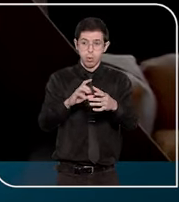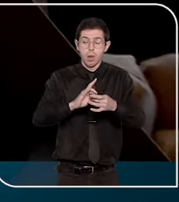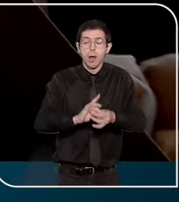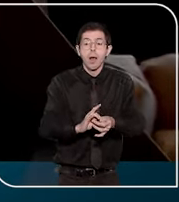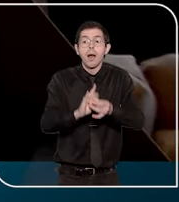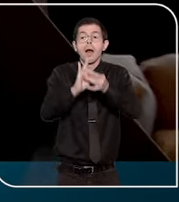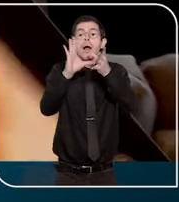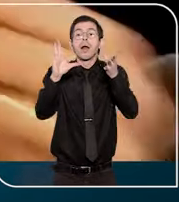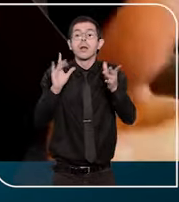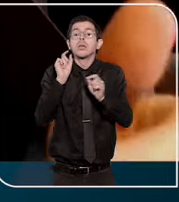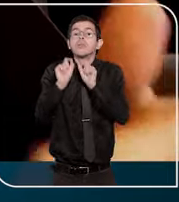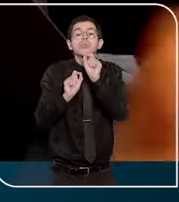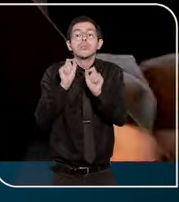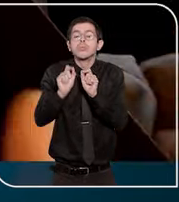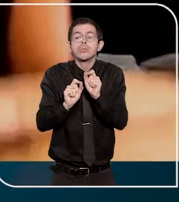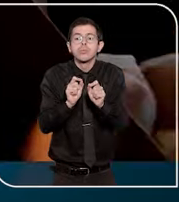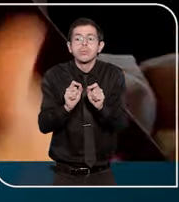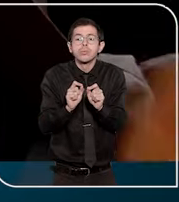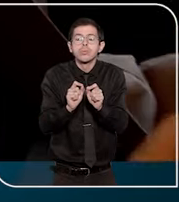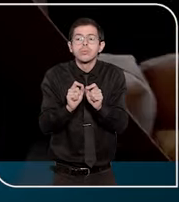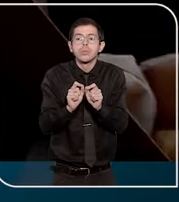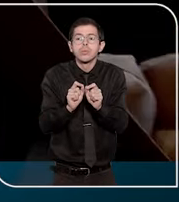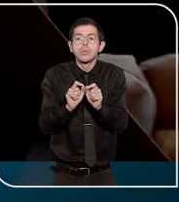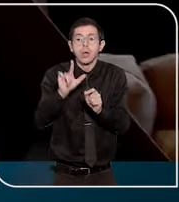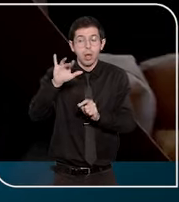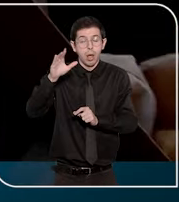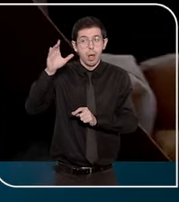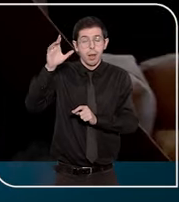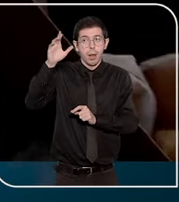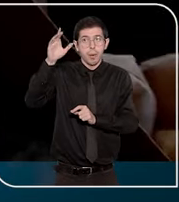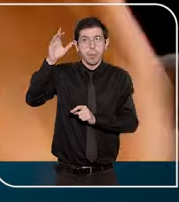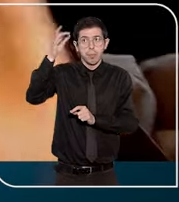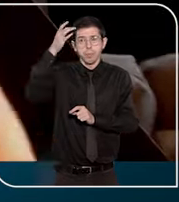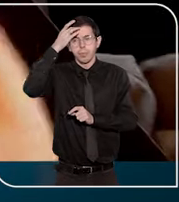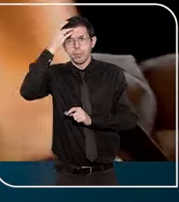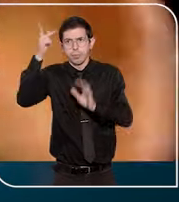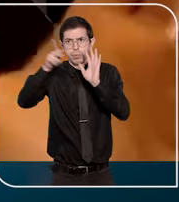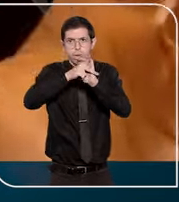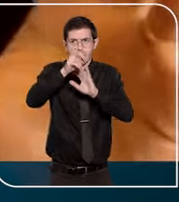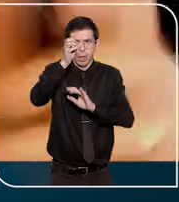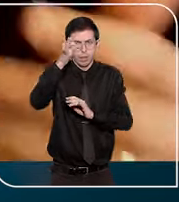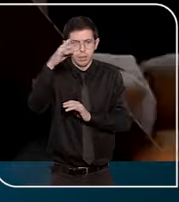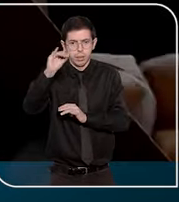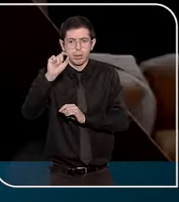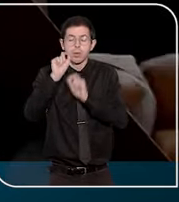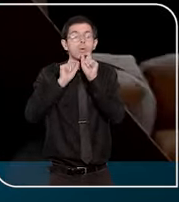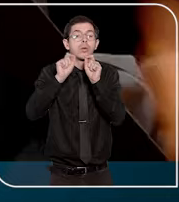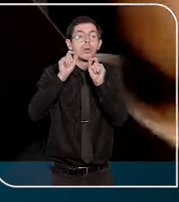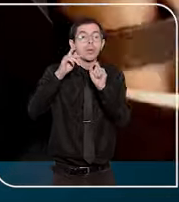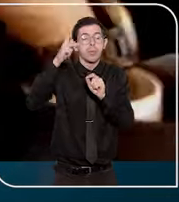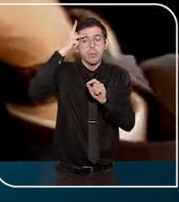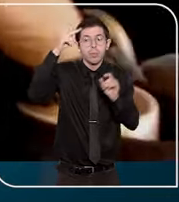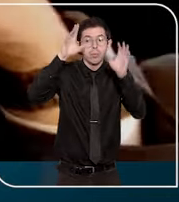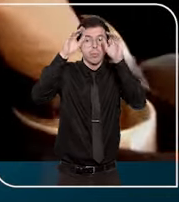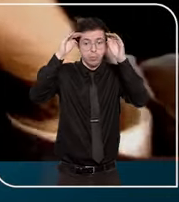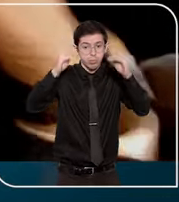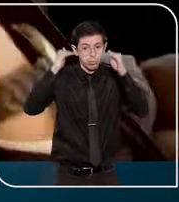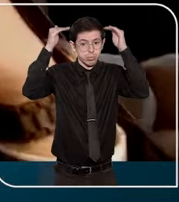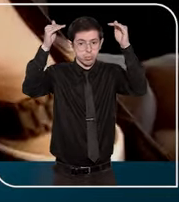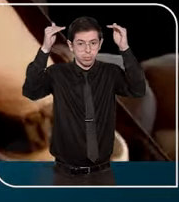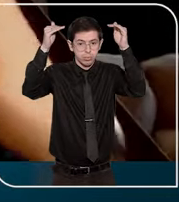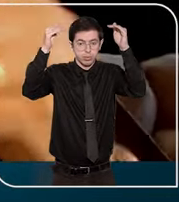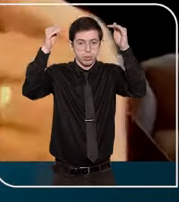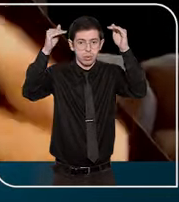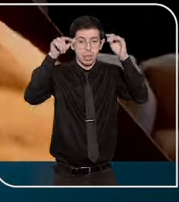que, aliás, essa súmula não é pensando no Supremo, né? Pensando no tribunal que vem, mas qual que é a lógica do Supremo? Lá